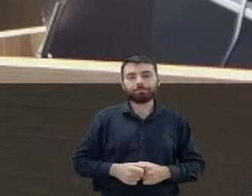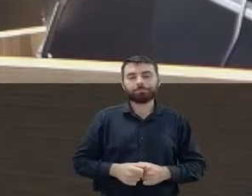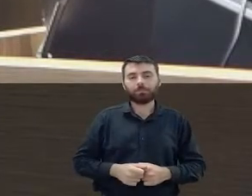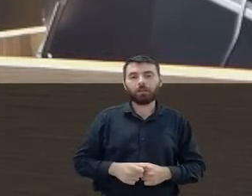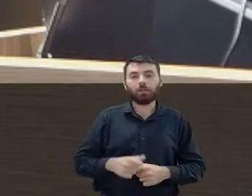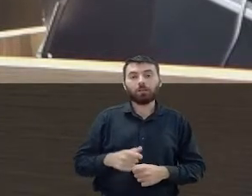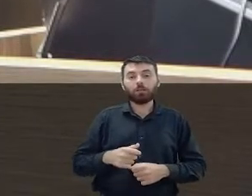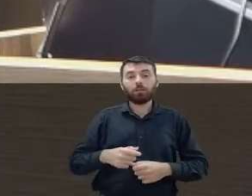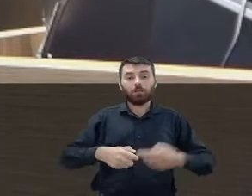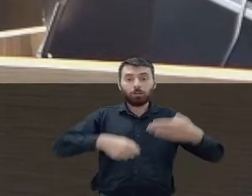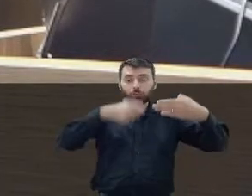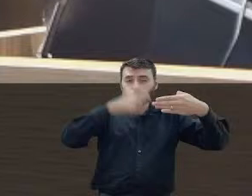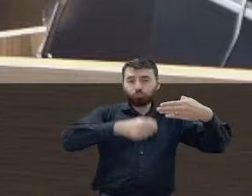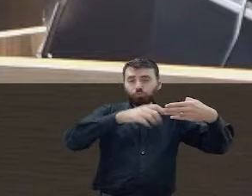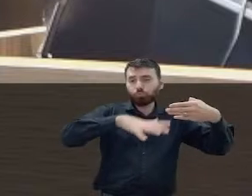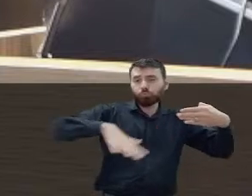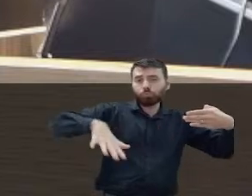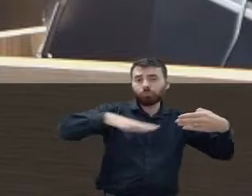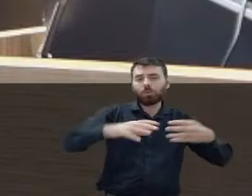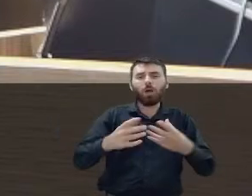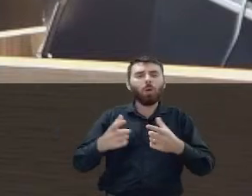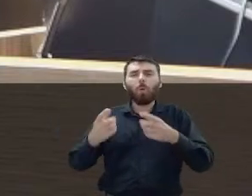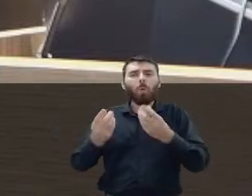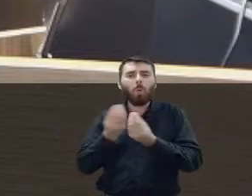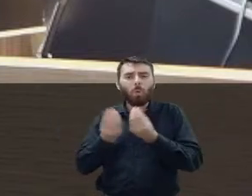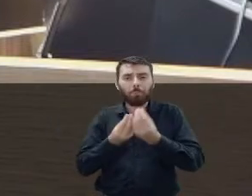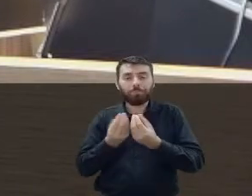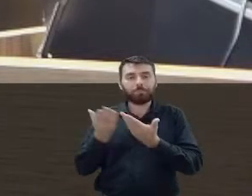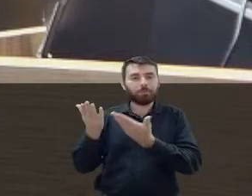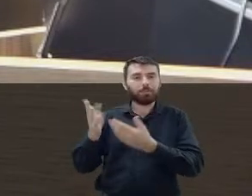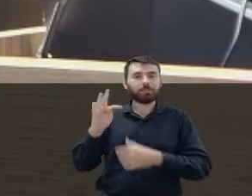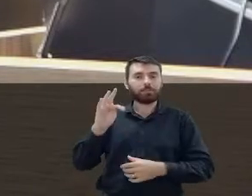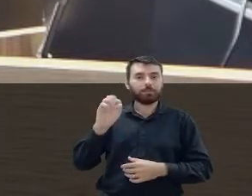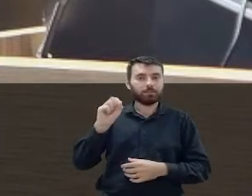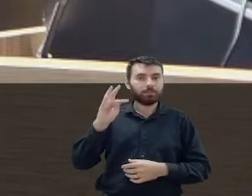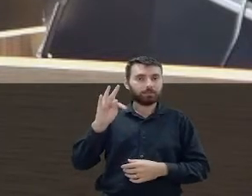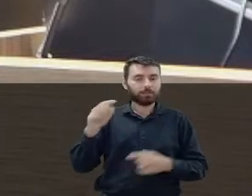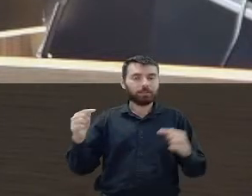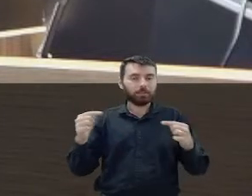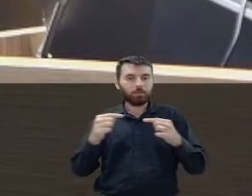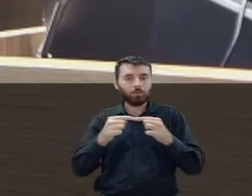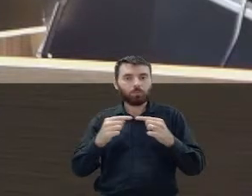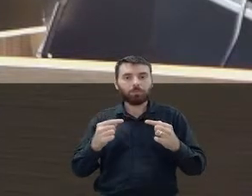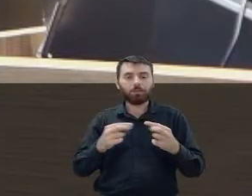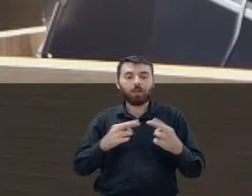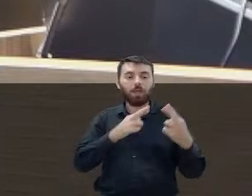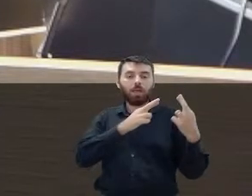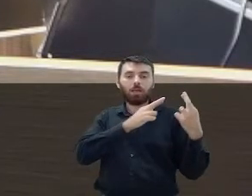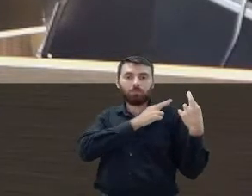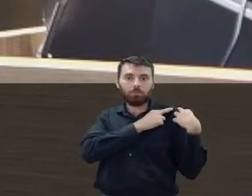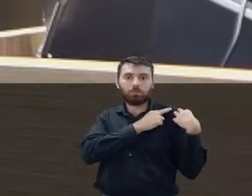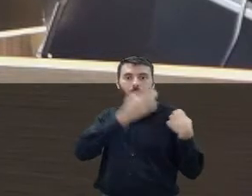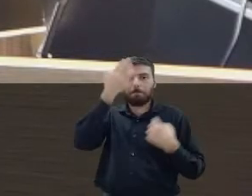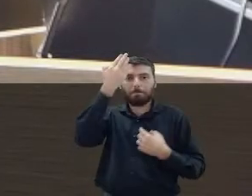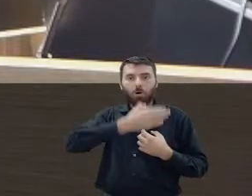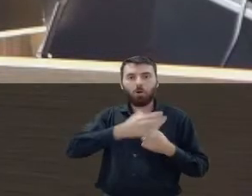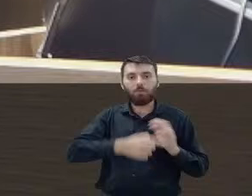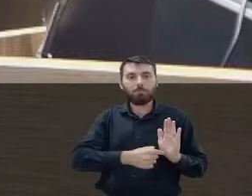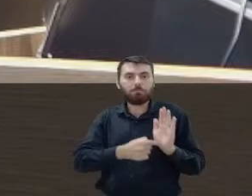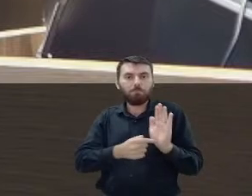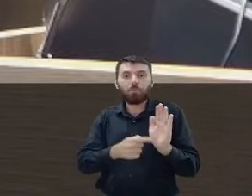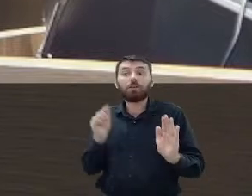a jurisprudência do Coleno TST relativamente à questão do ônus da prova e também da segunda